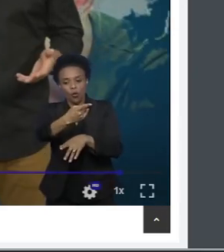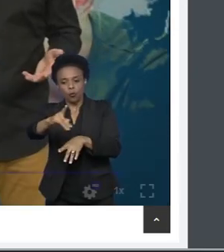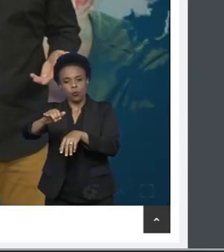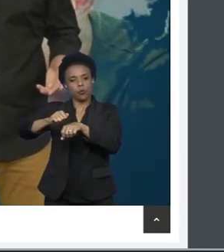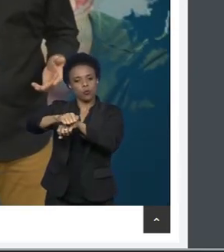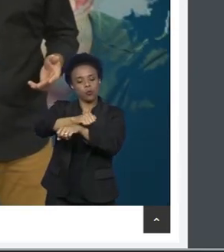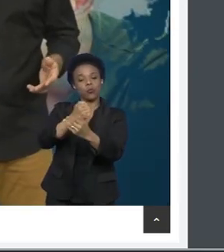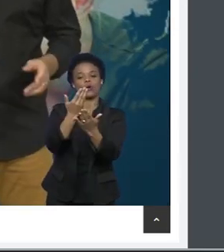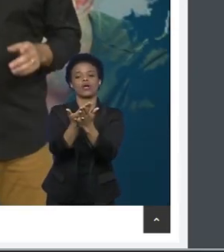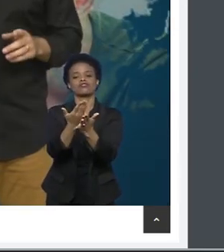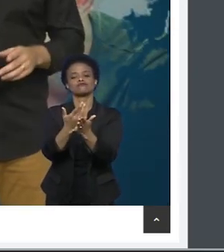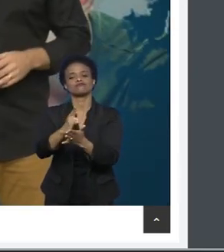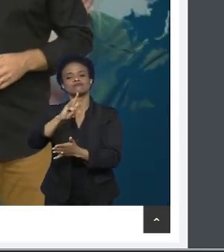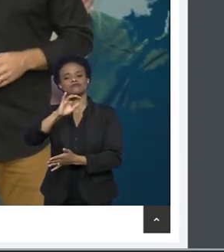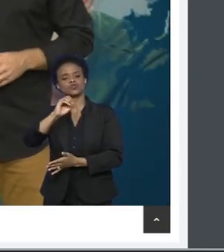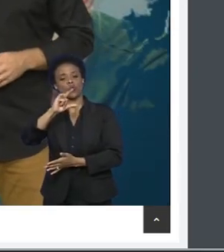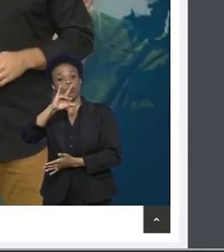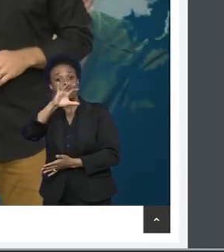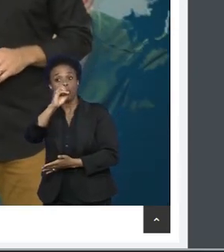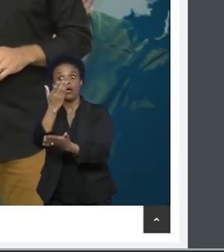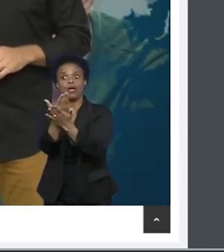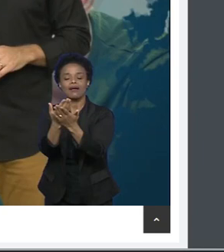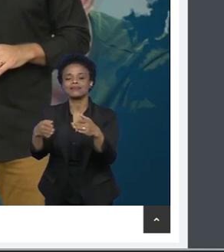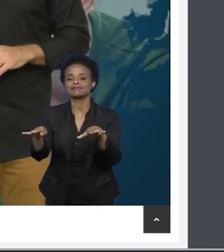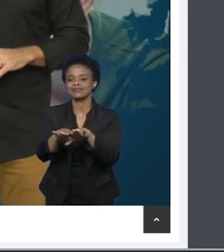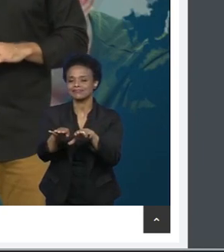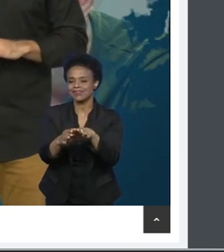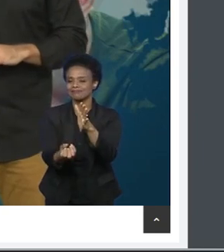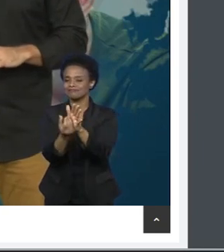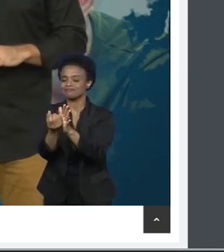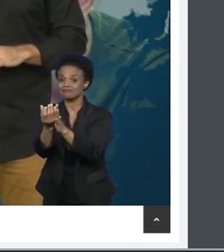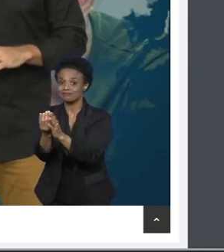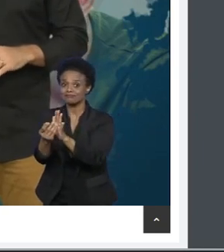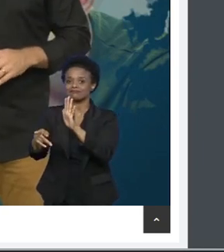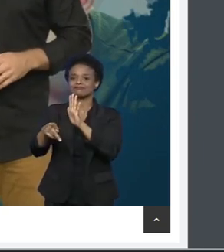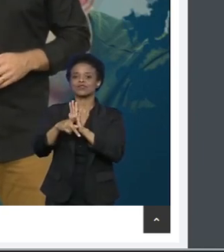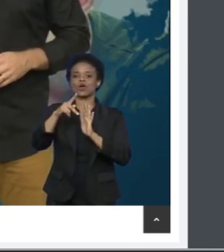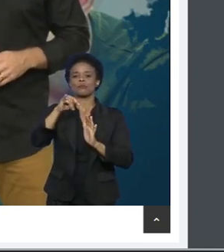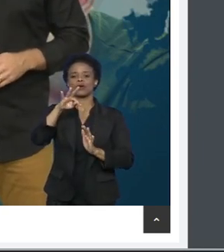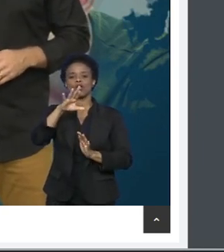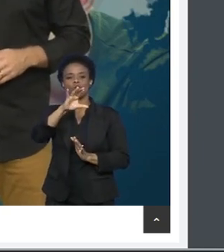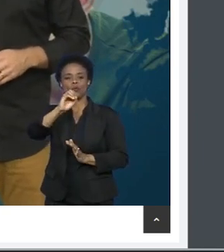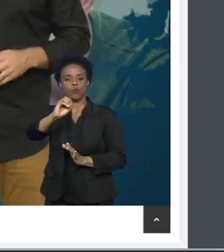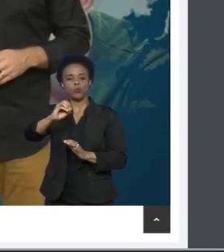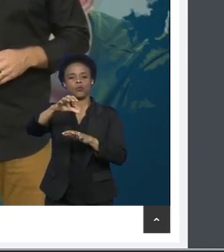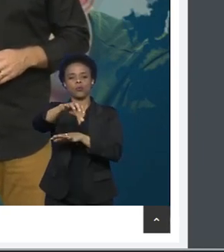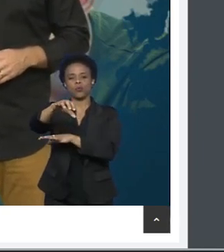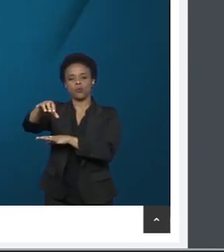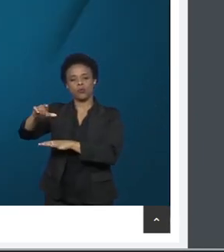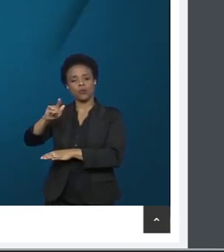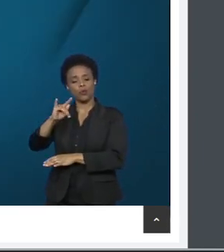da geologia e estude também a formação de um sistema petrolífero e os parques